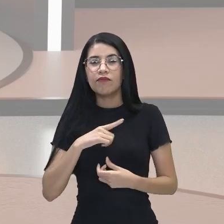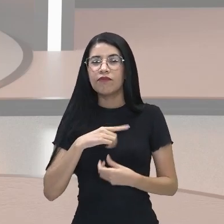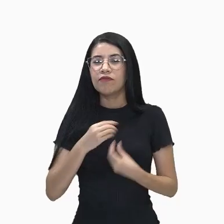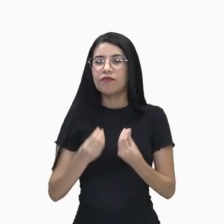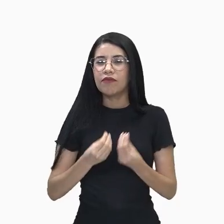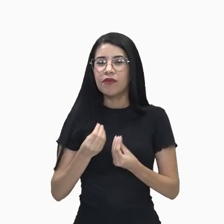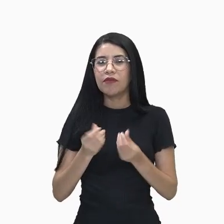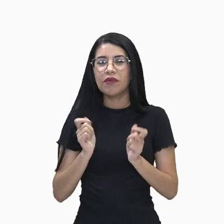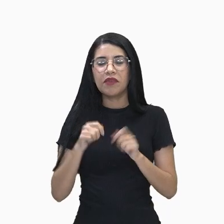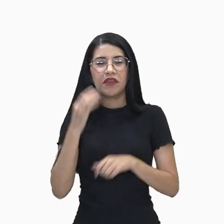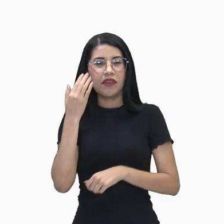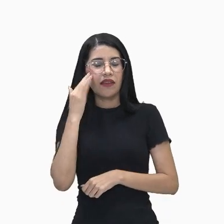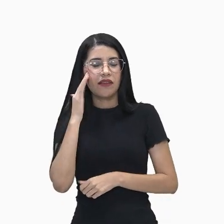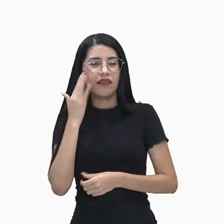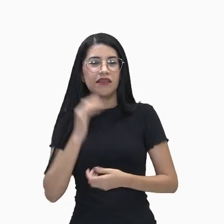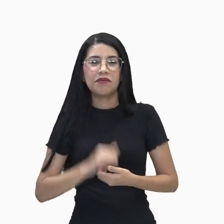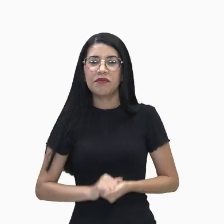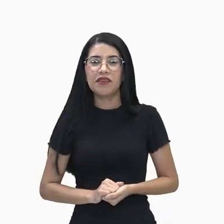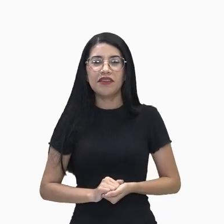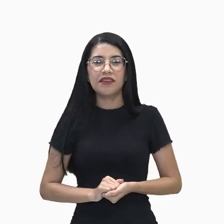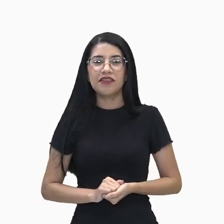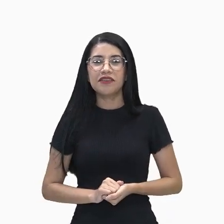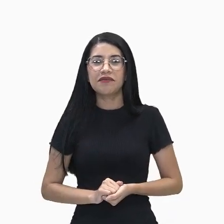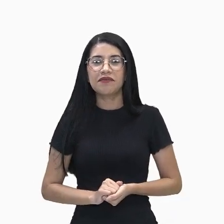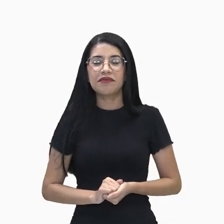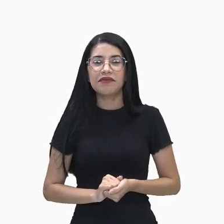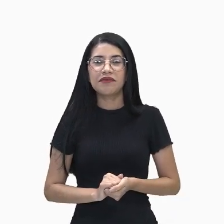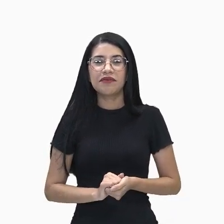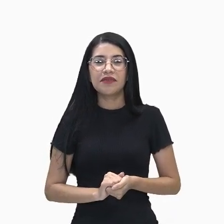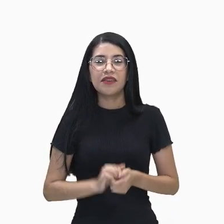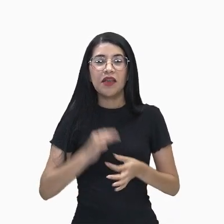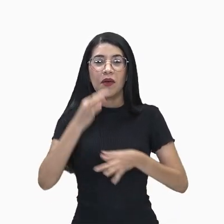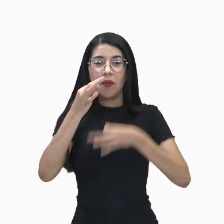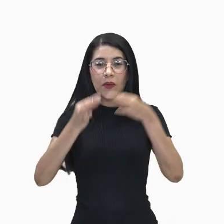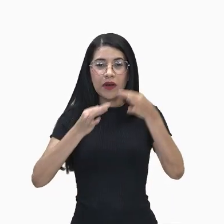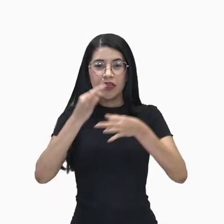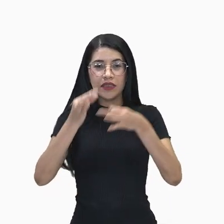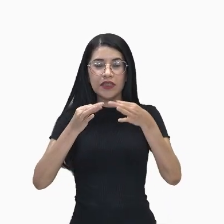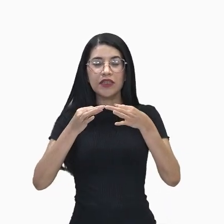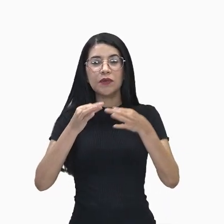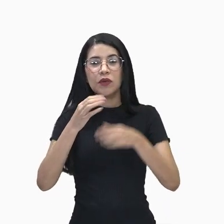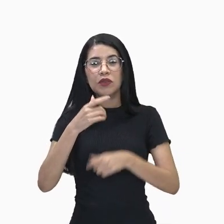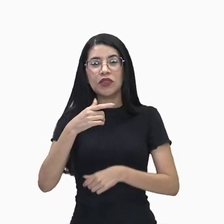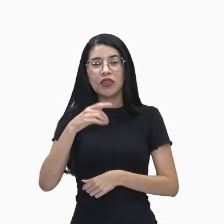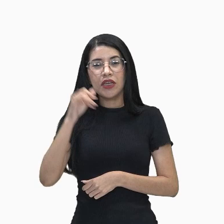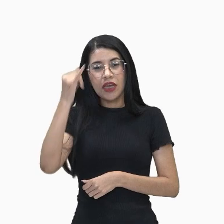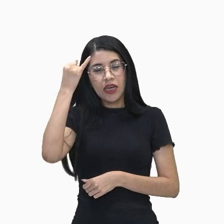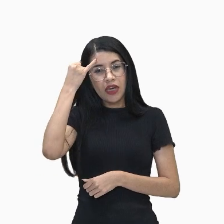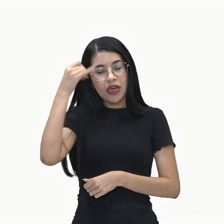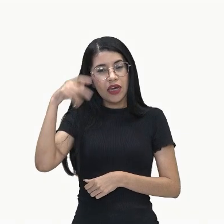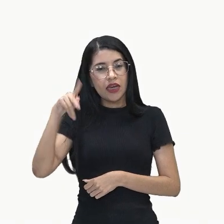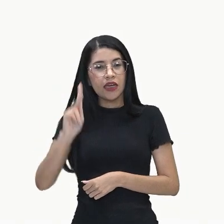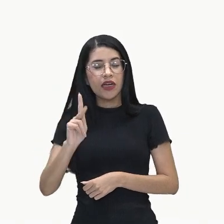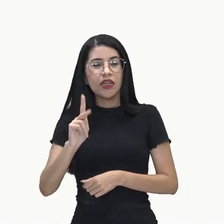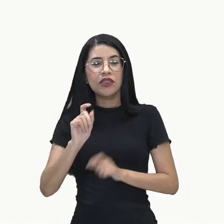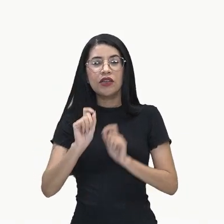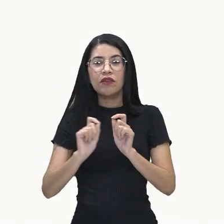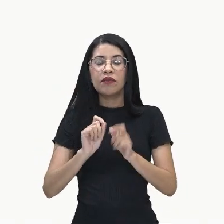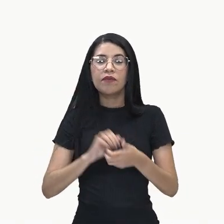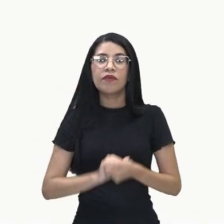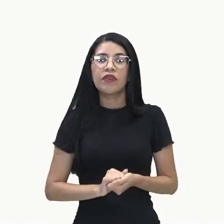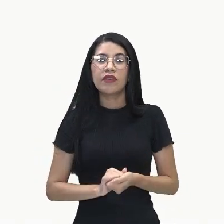Vamos lá, venham comigo. O criticismo kantiano, ele é uma doutrina filosófica que nega